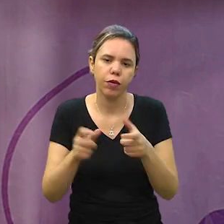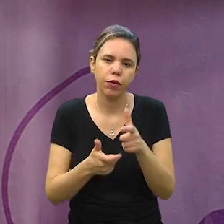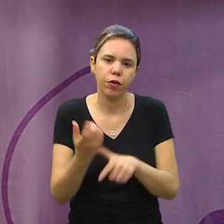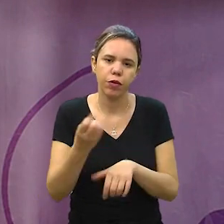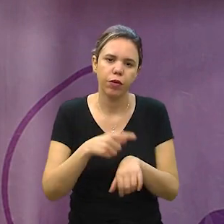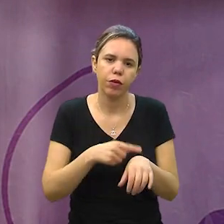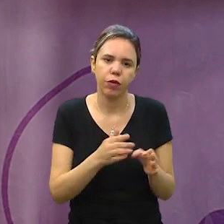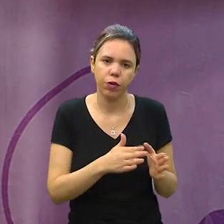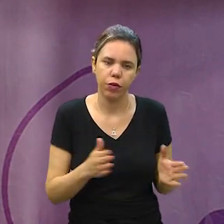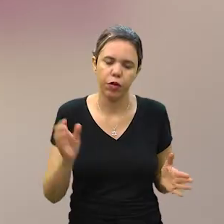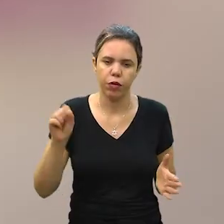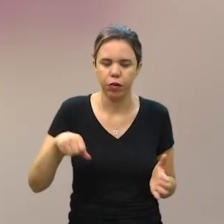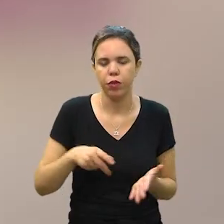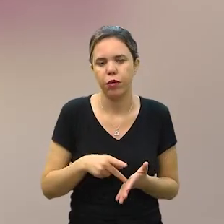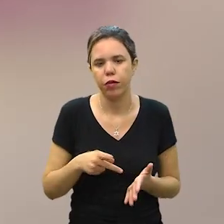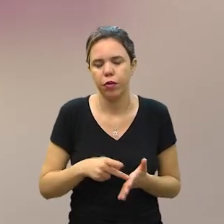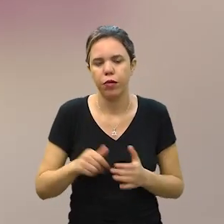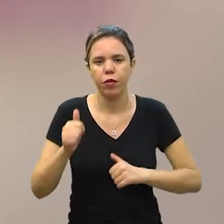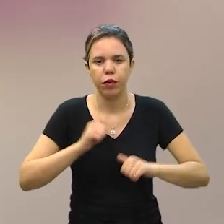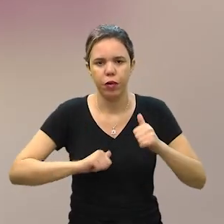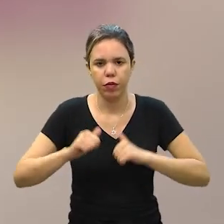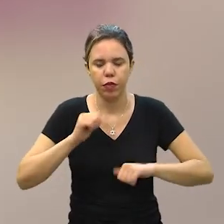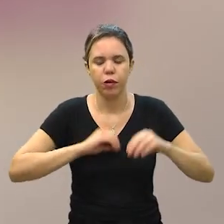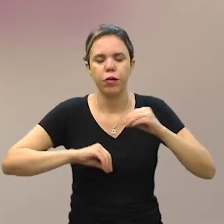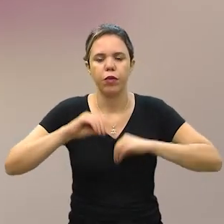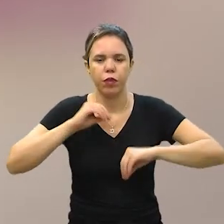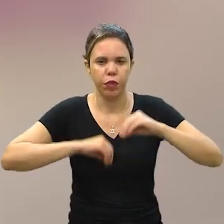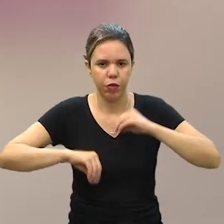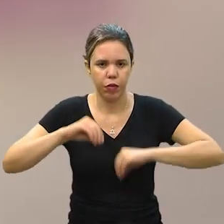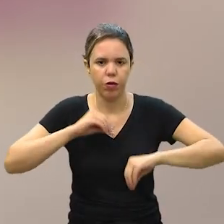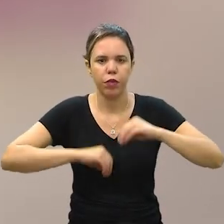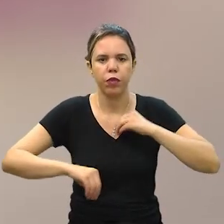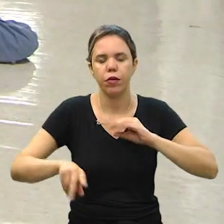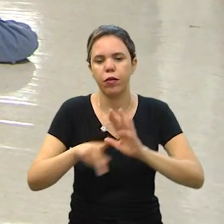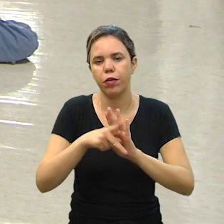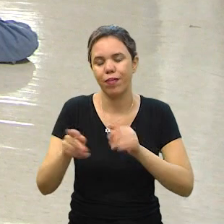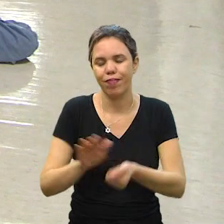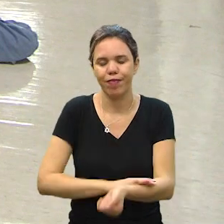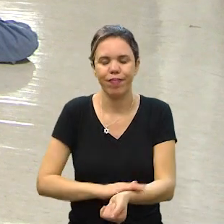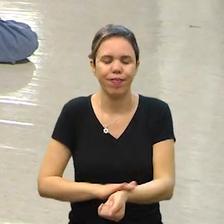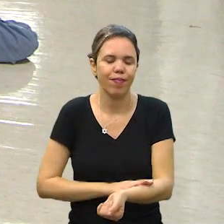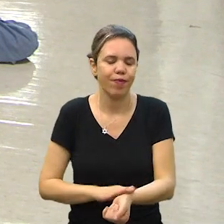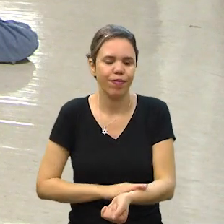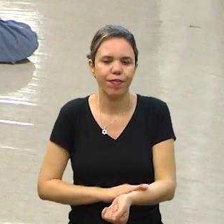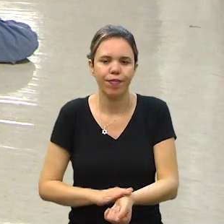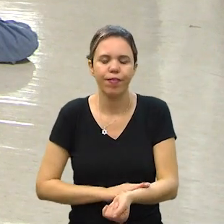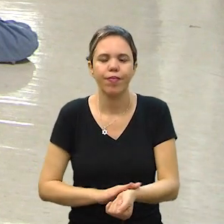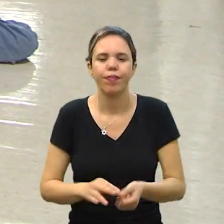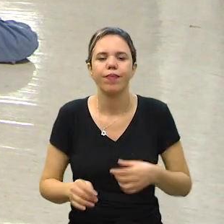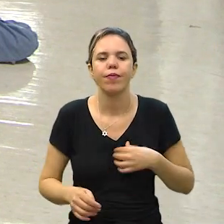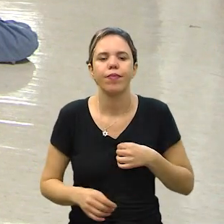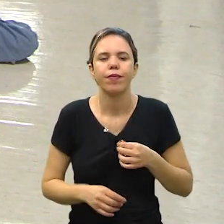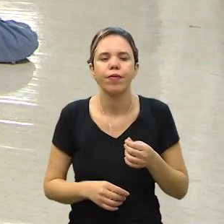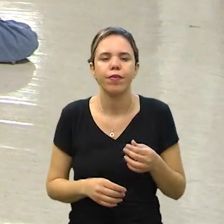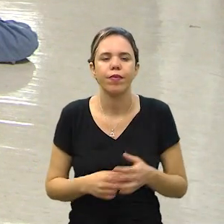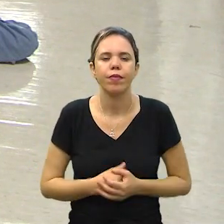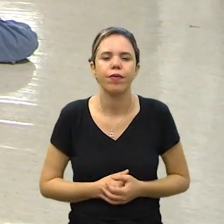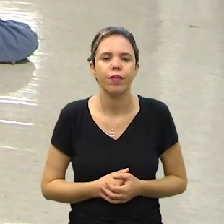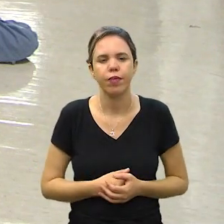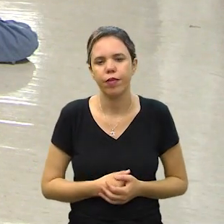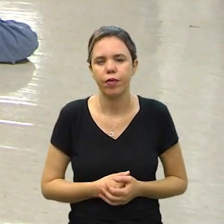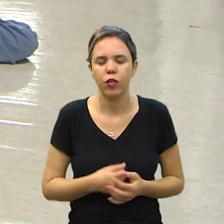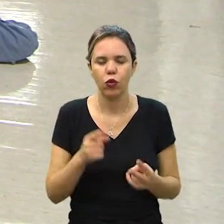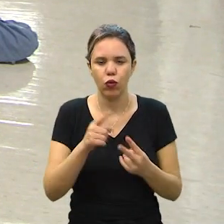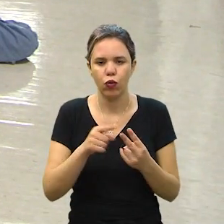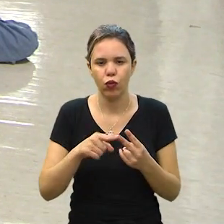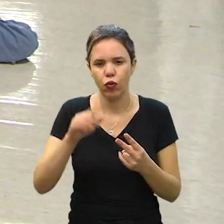visto nesse momento. Sim, a ansiedade, a depressão, o próprio estresse também, né? Mas